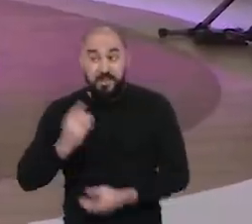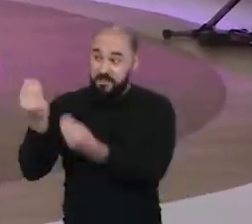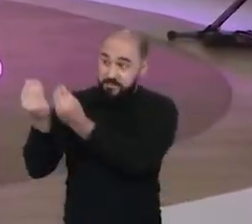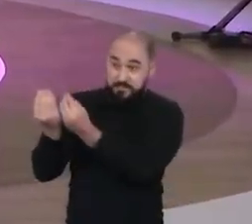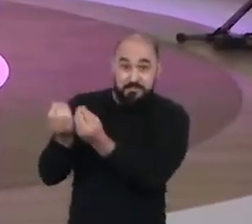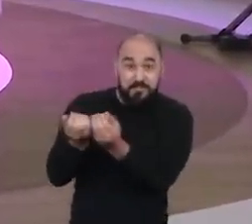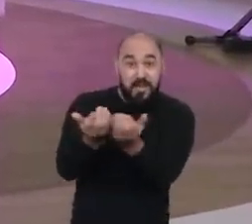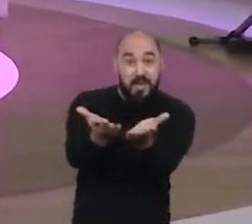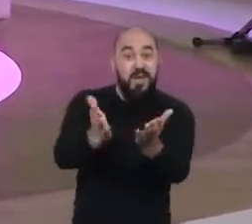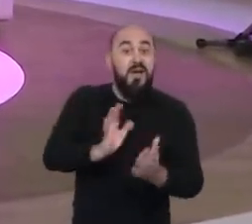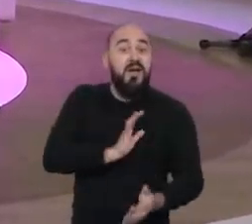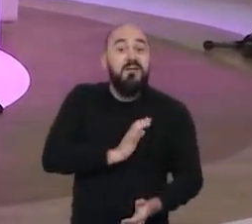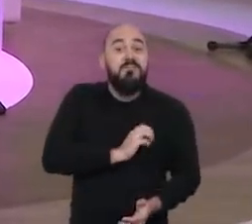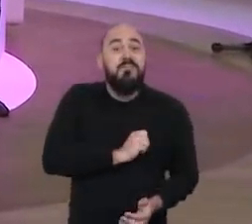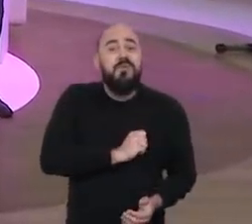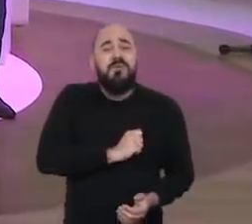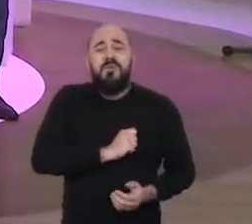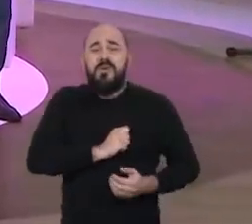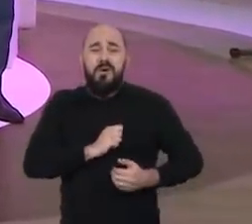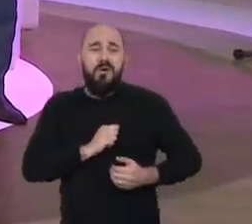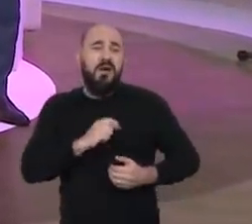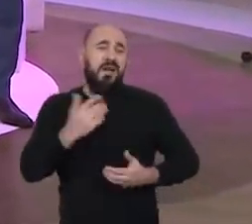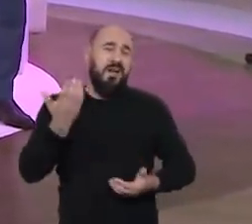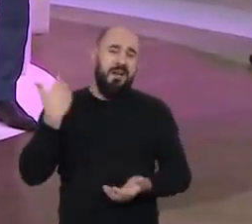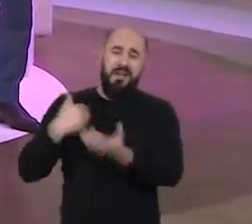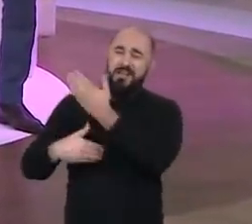Devolver o amor já perdido.